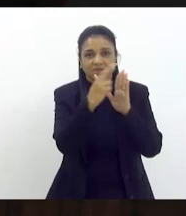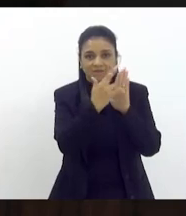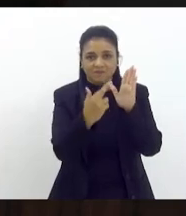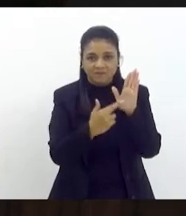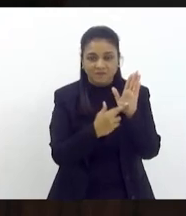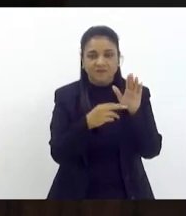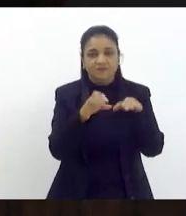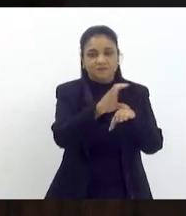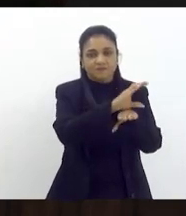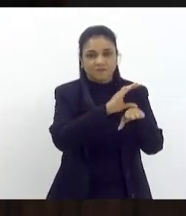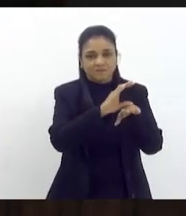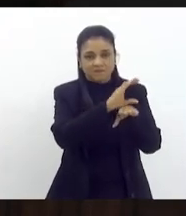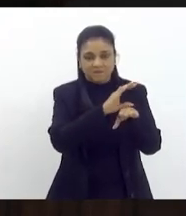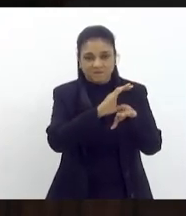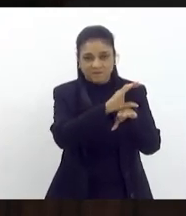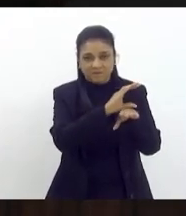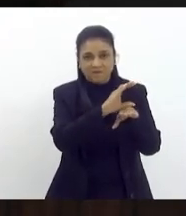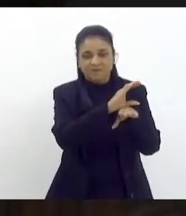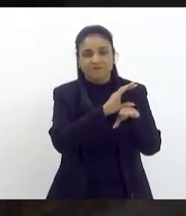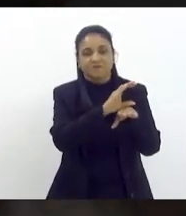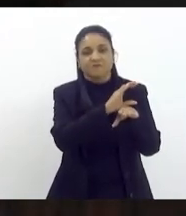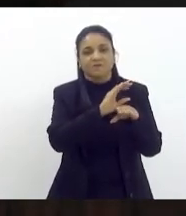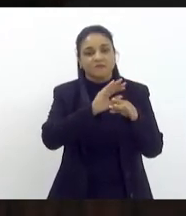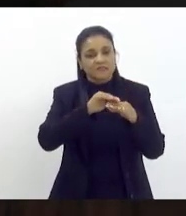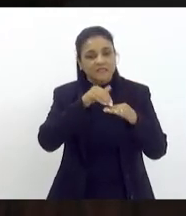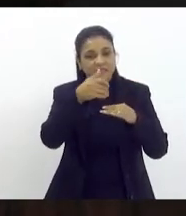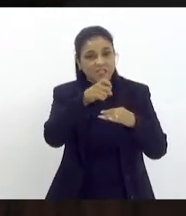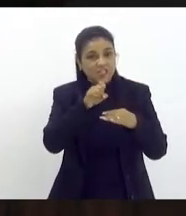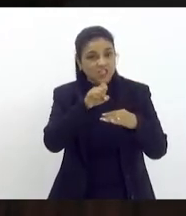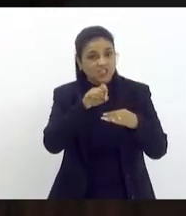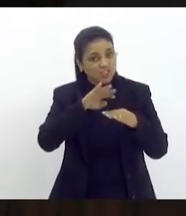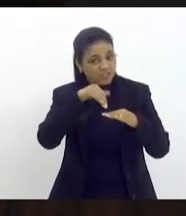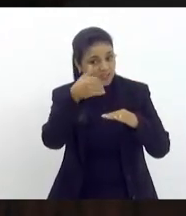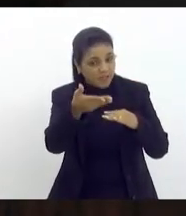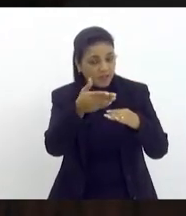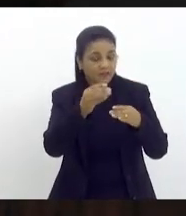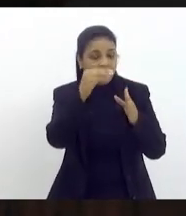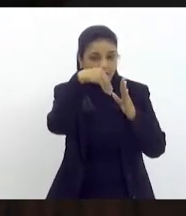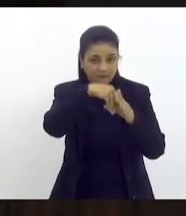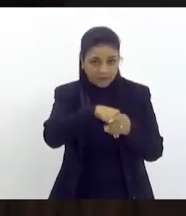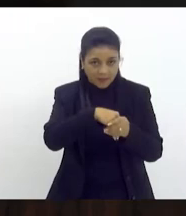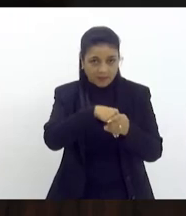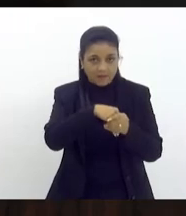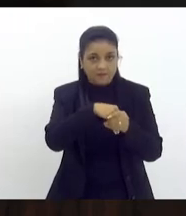comissão de normas internas e proposições externas Deputado Rodrigo Amorim